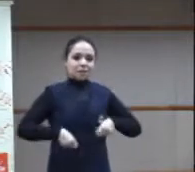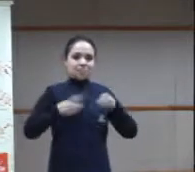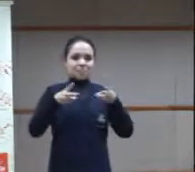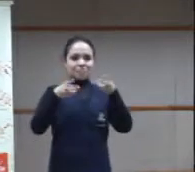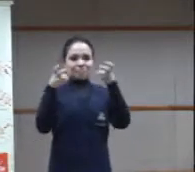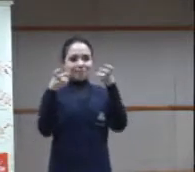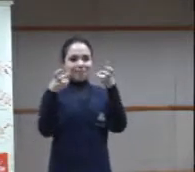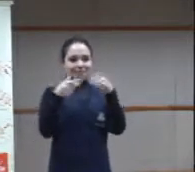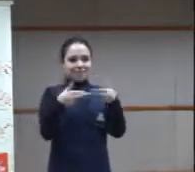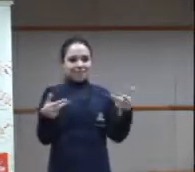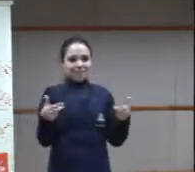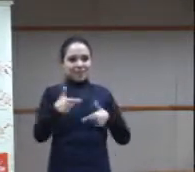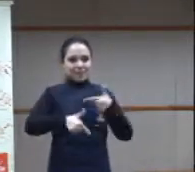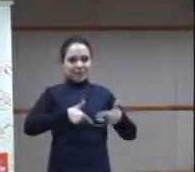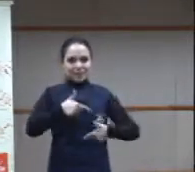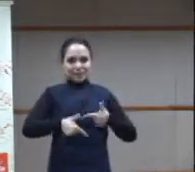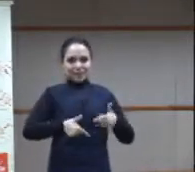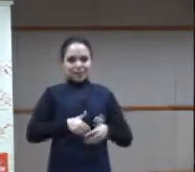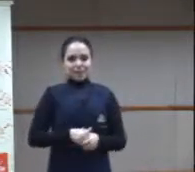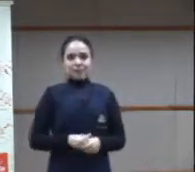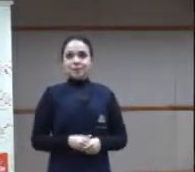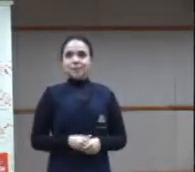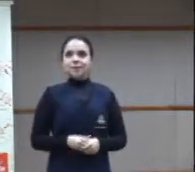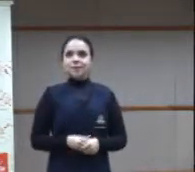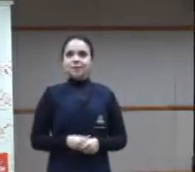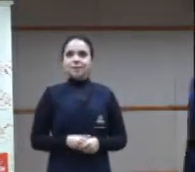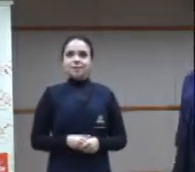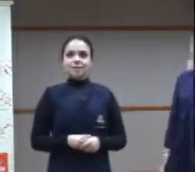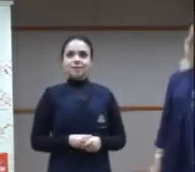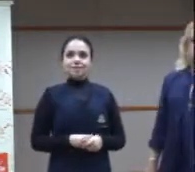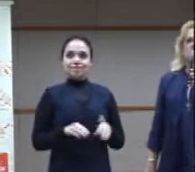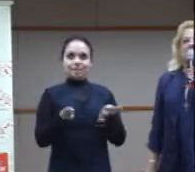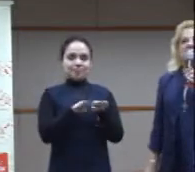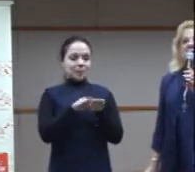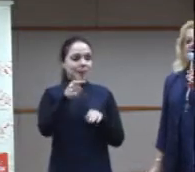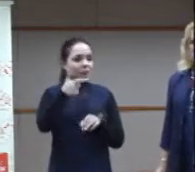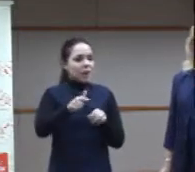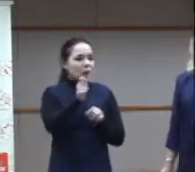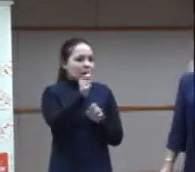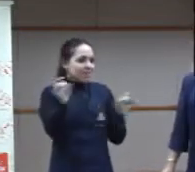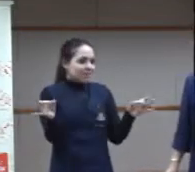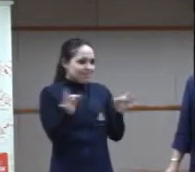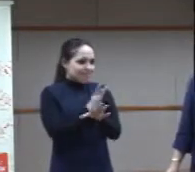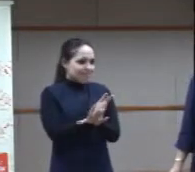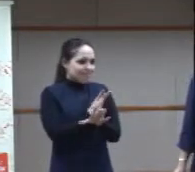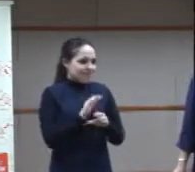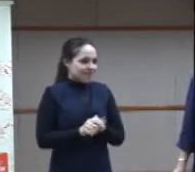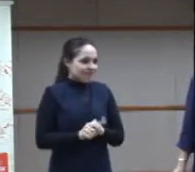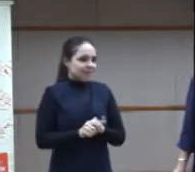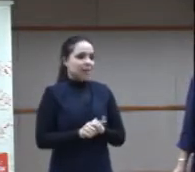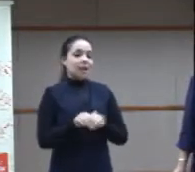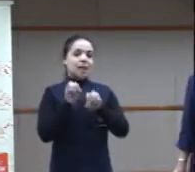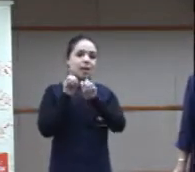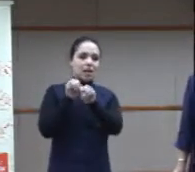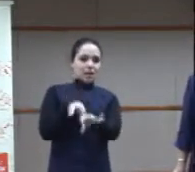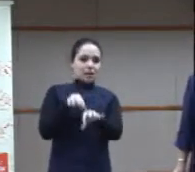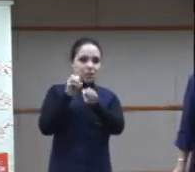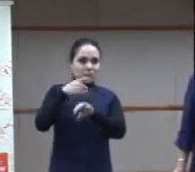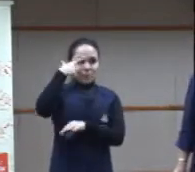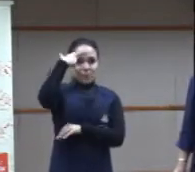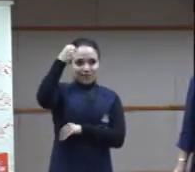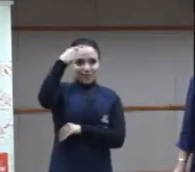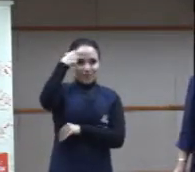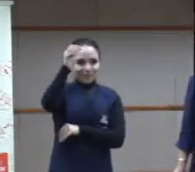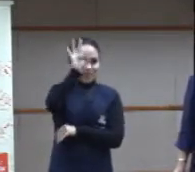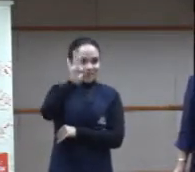possibilidades, né, que nós vamos trabalhar. Passando à frente, já encerrando, na educação superior de